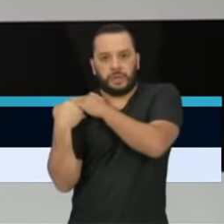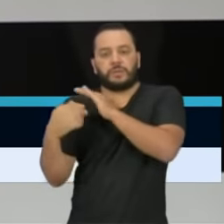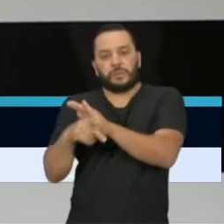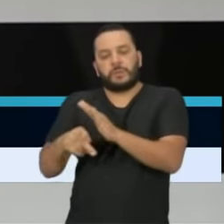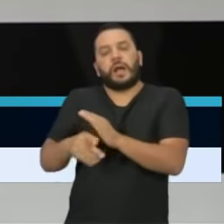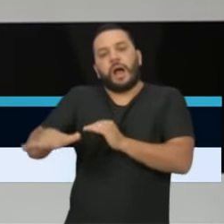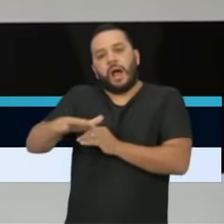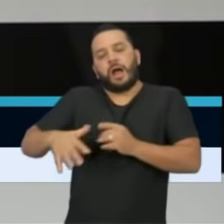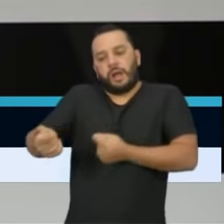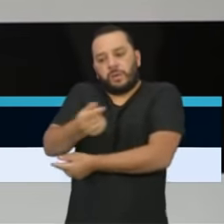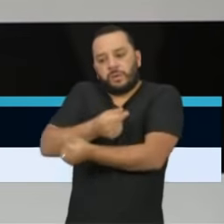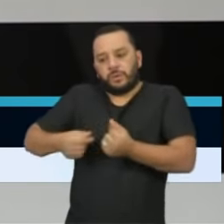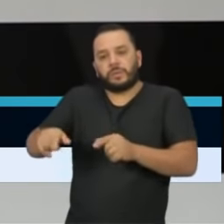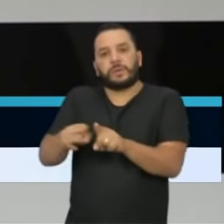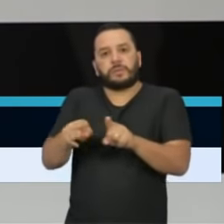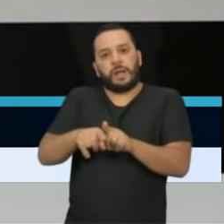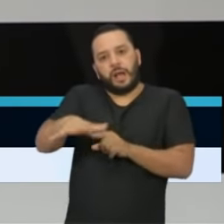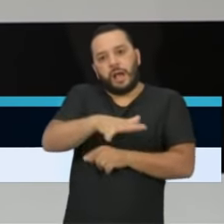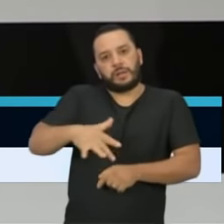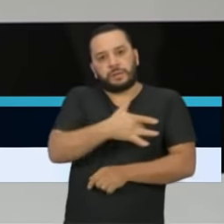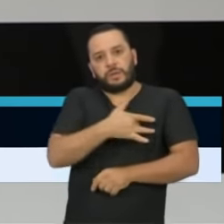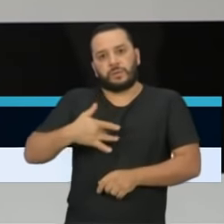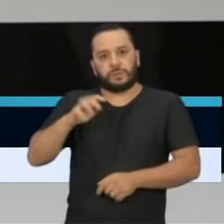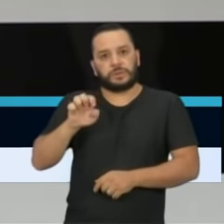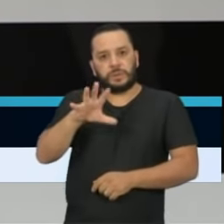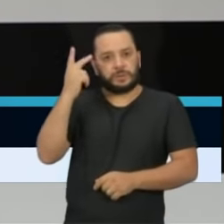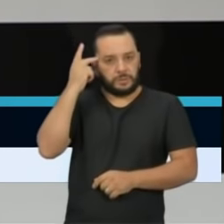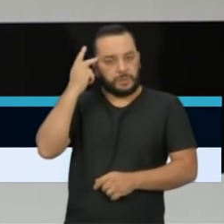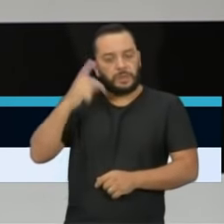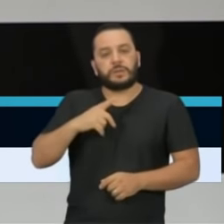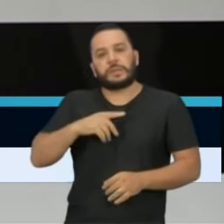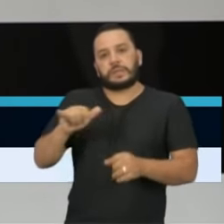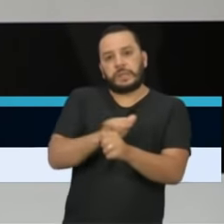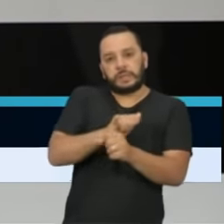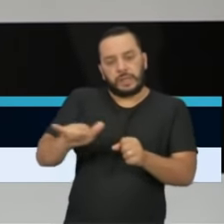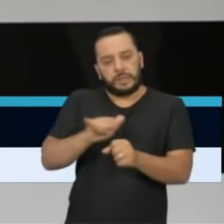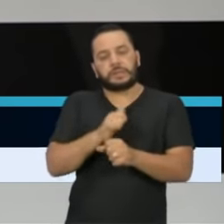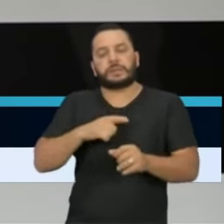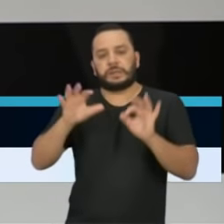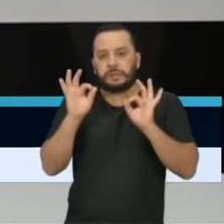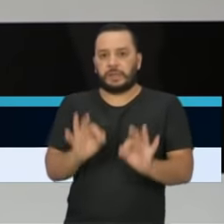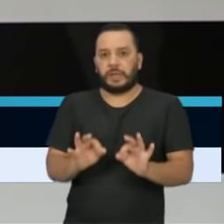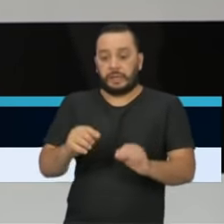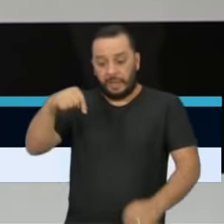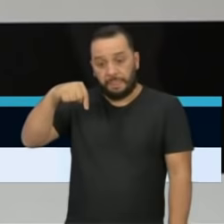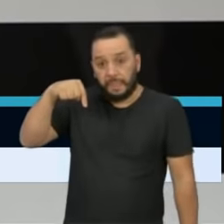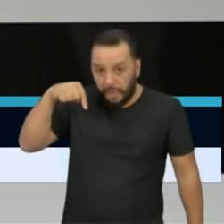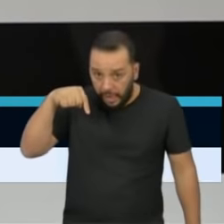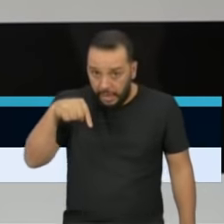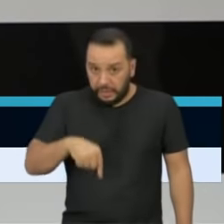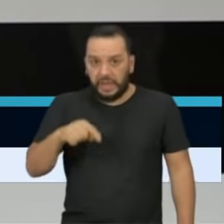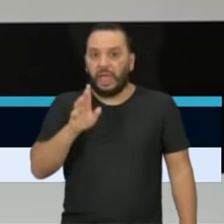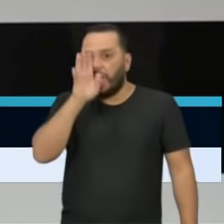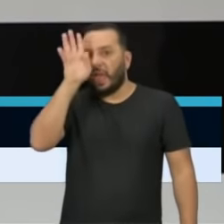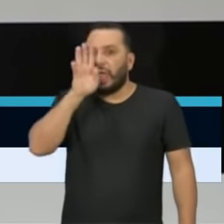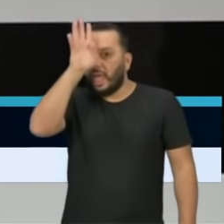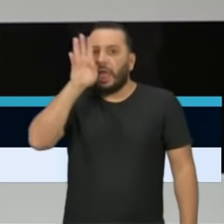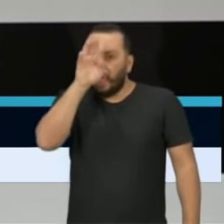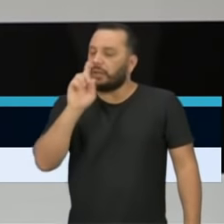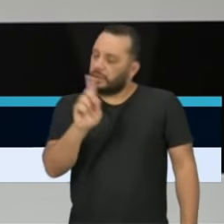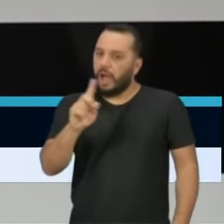de saúde do Estado de São Paulo, para adotar as medidas corretas. Aqui nós não precipitamos medidas, nós